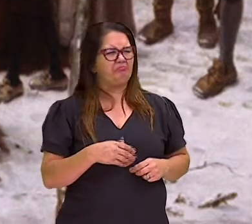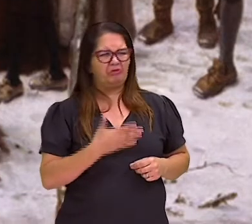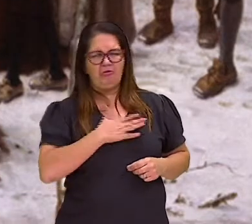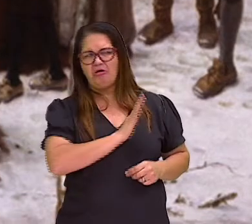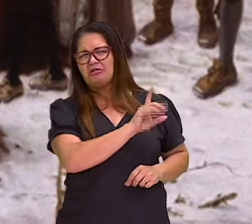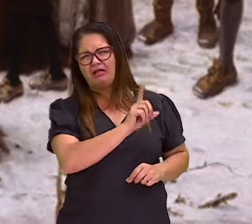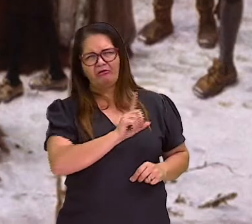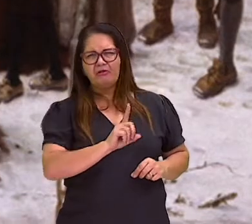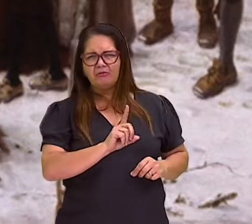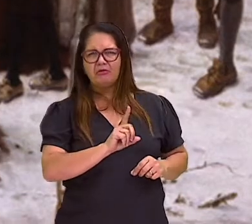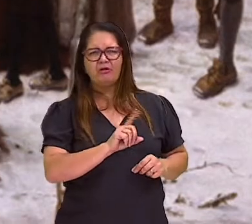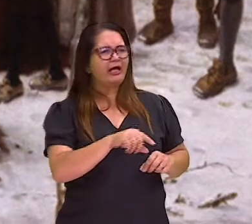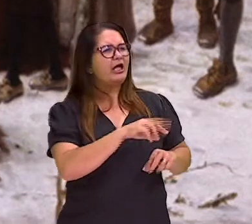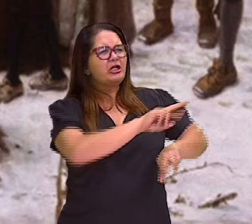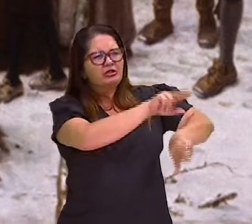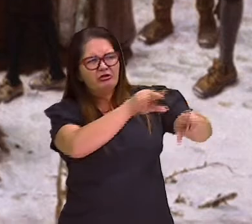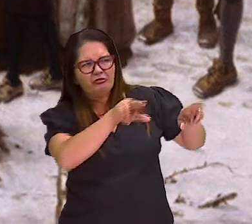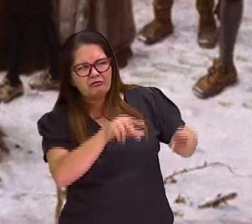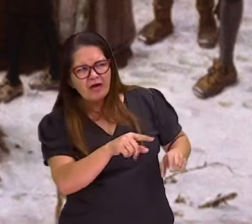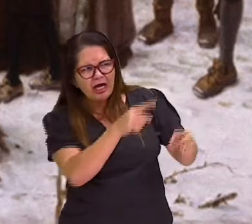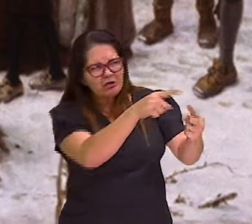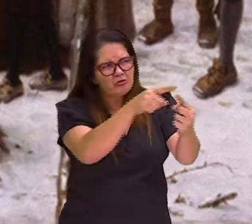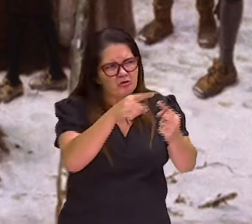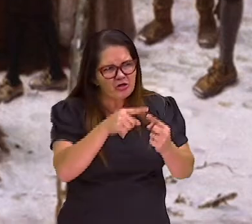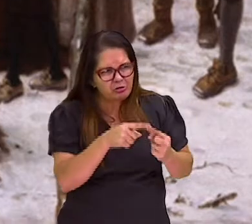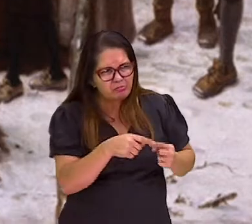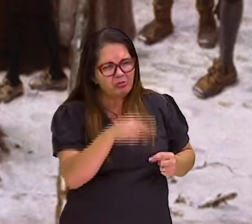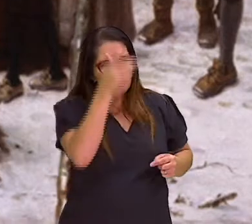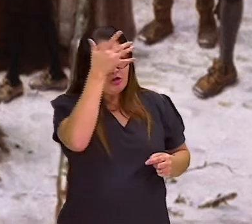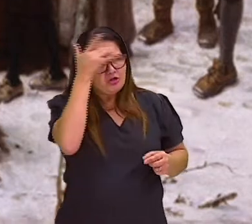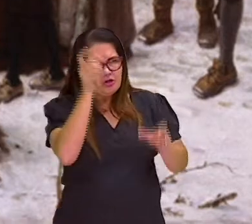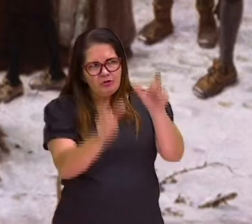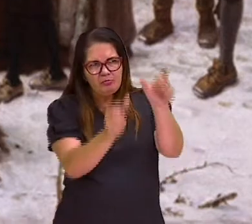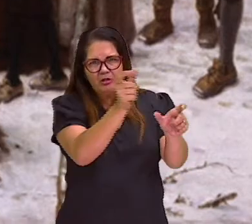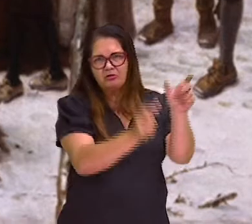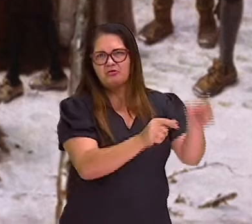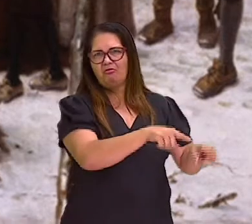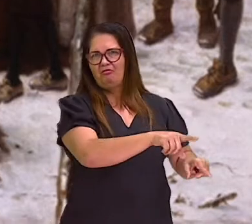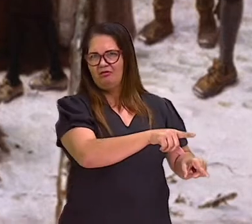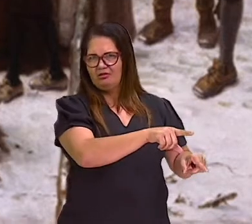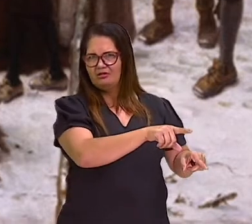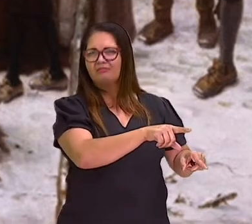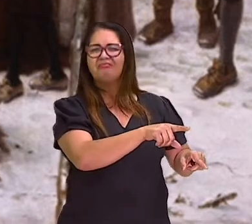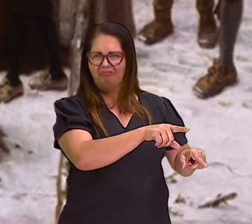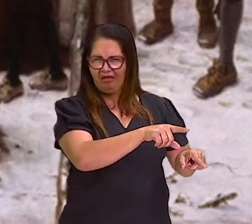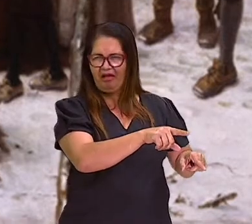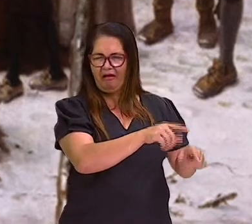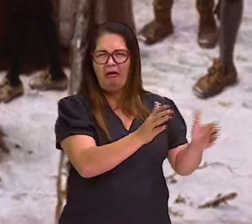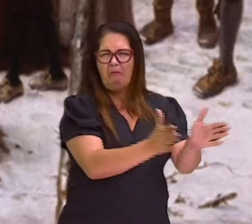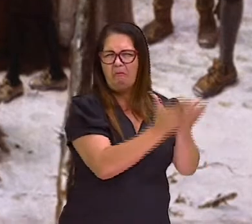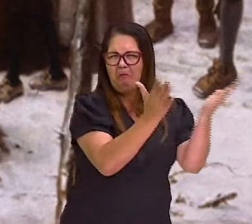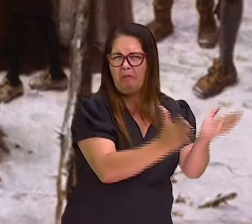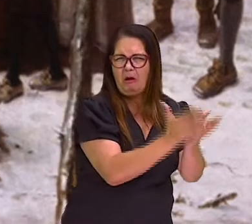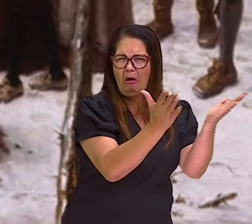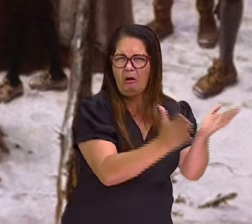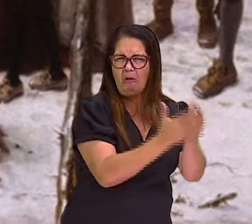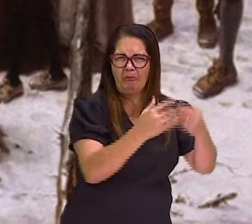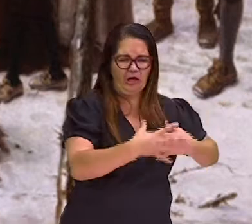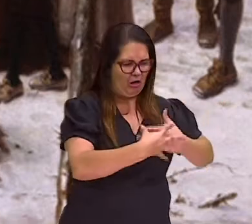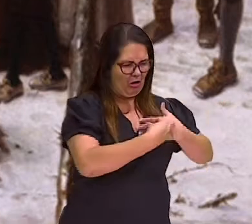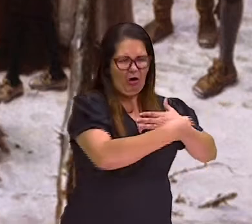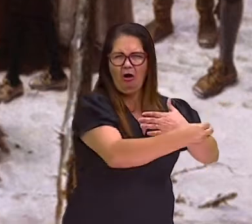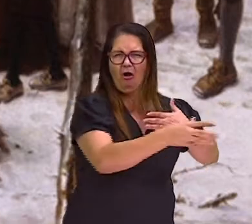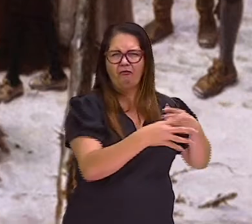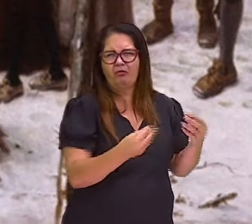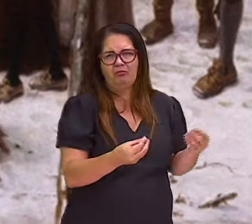protestantes, como nós podemos ver aqui nessa imagem. Os puritanos, que fugiam da Europa, neste